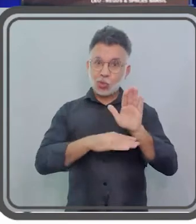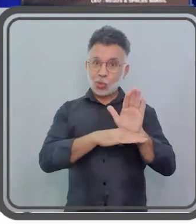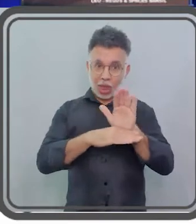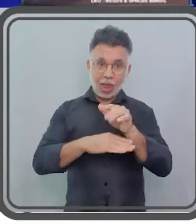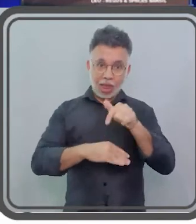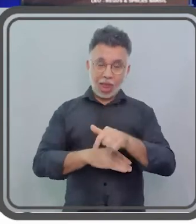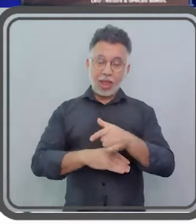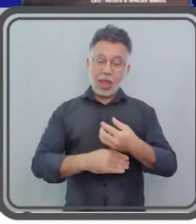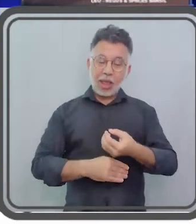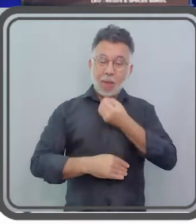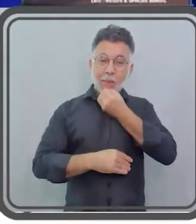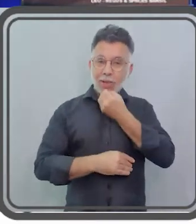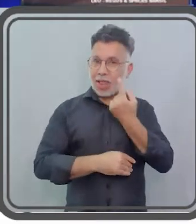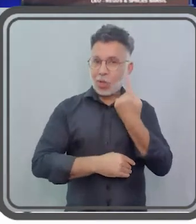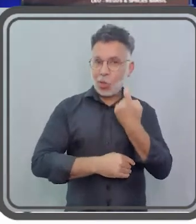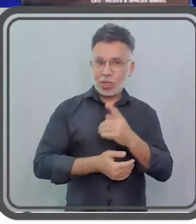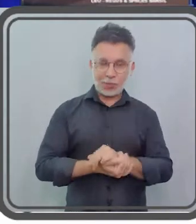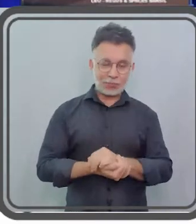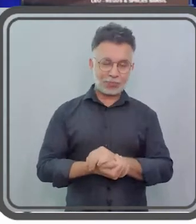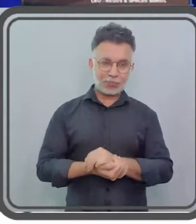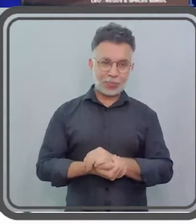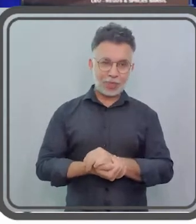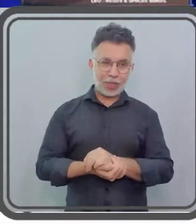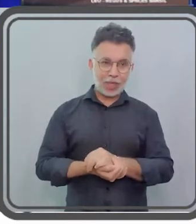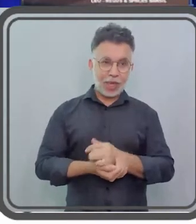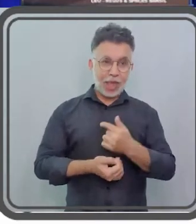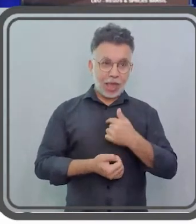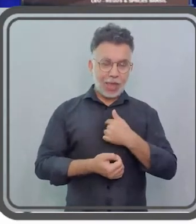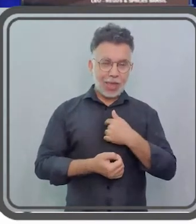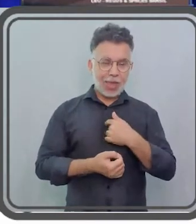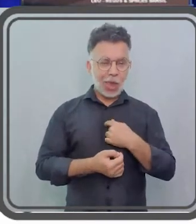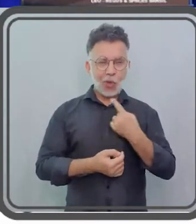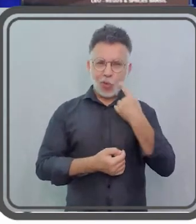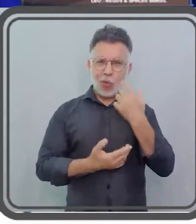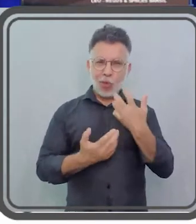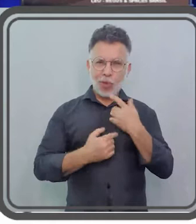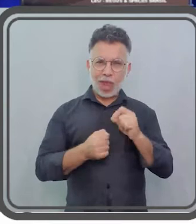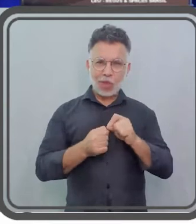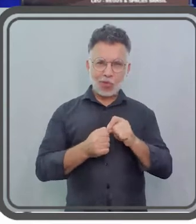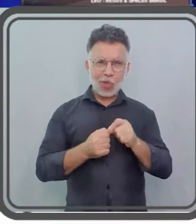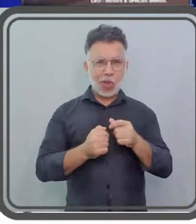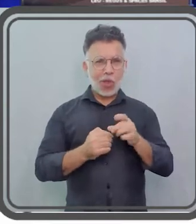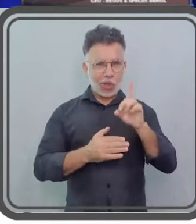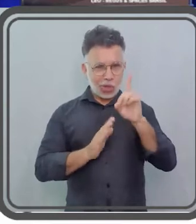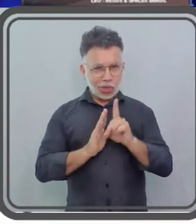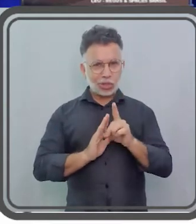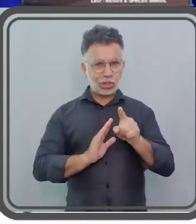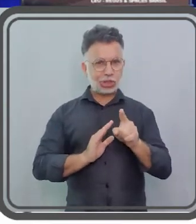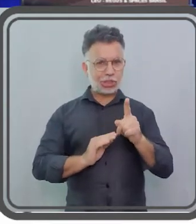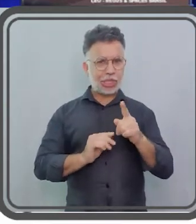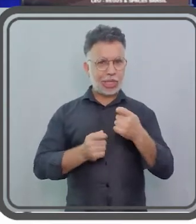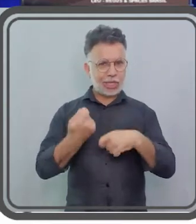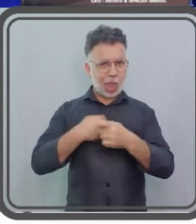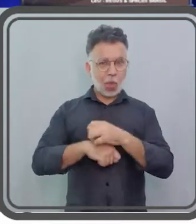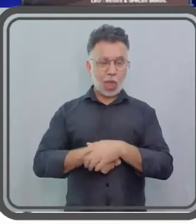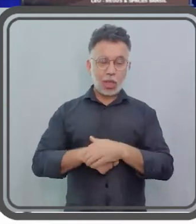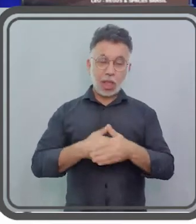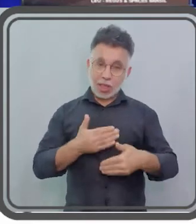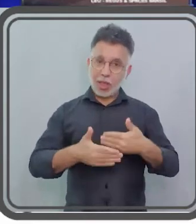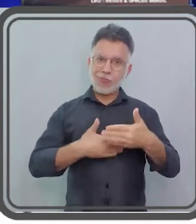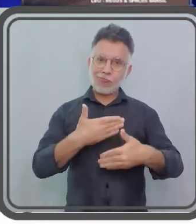uma oportunidade única. E eu me empolguei tanto que falei, eu quero gerenciar esse negócio. E assim foi